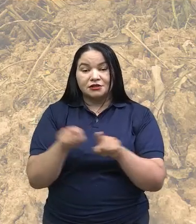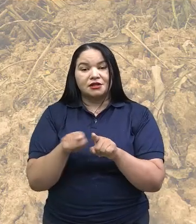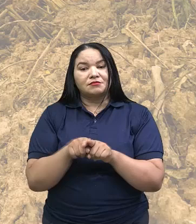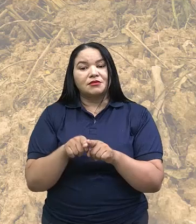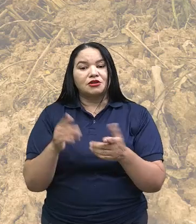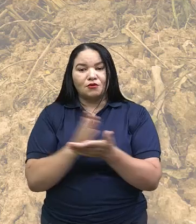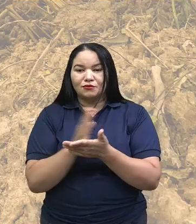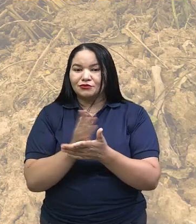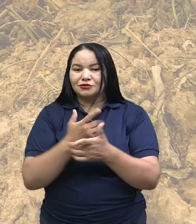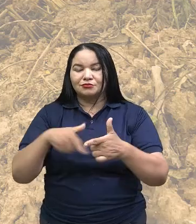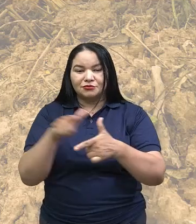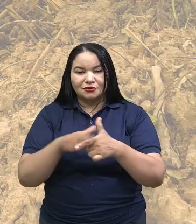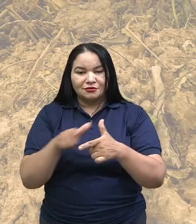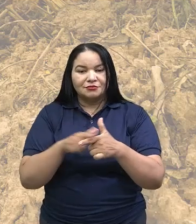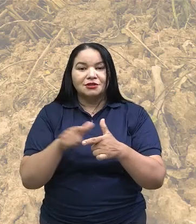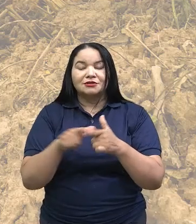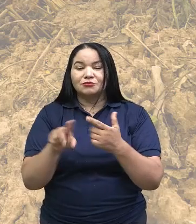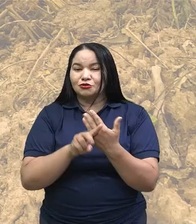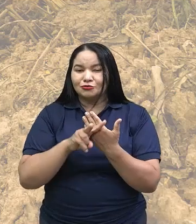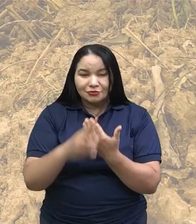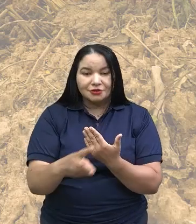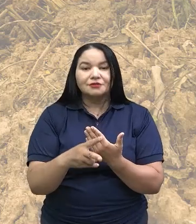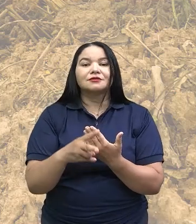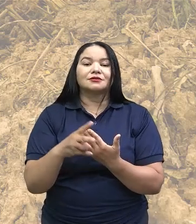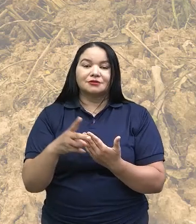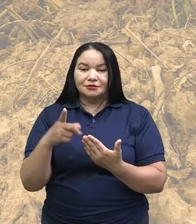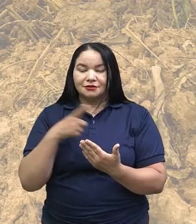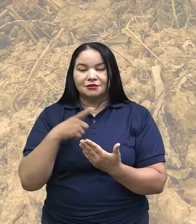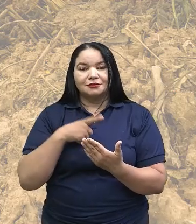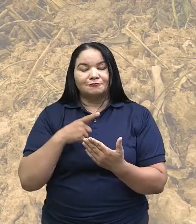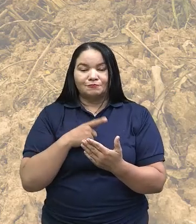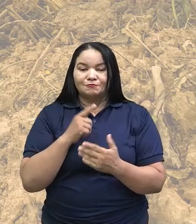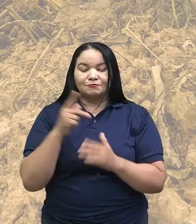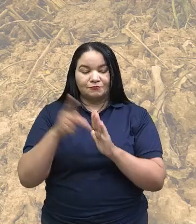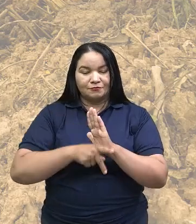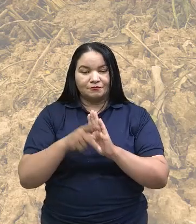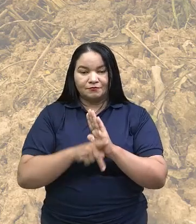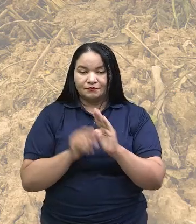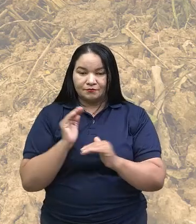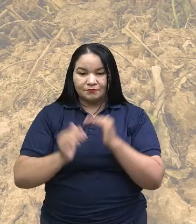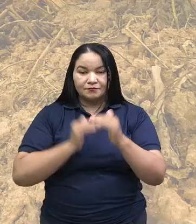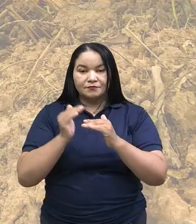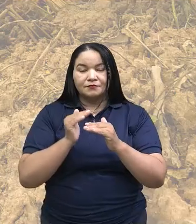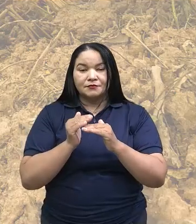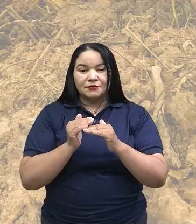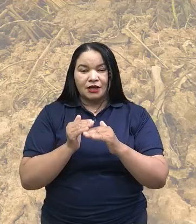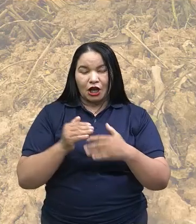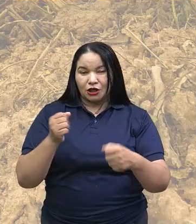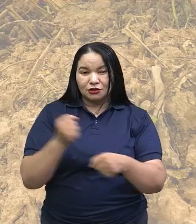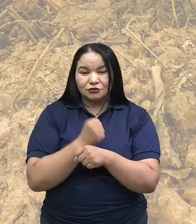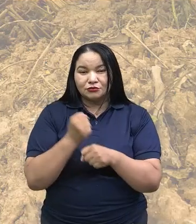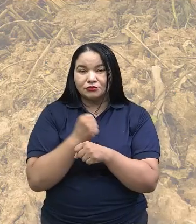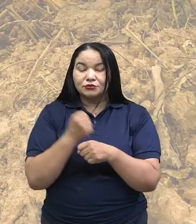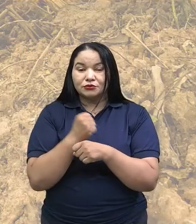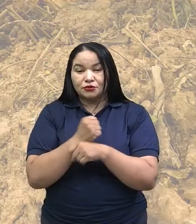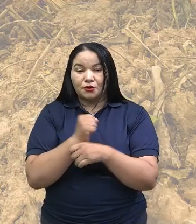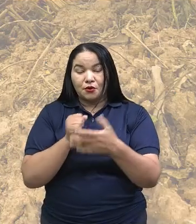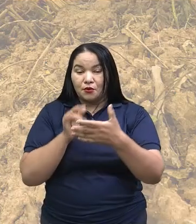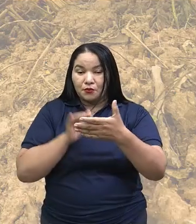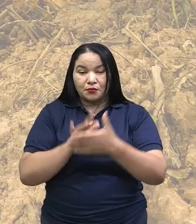trazem consigo, né, as consequências desses projetos de desenvolvimento hidrelétricas, né, áreas